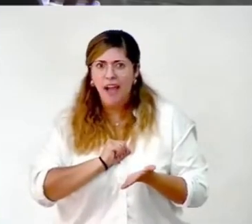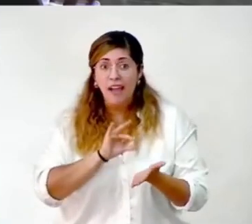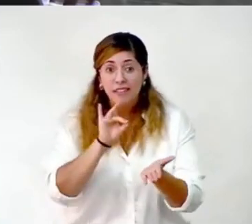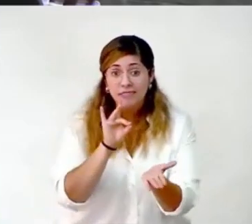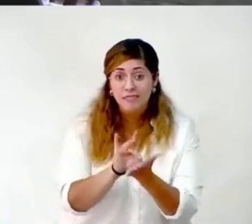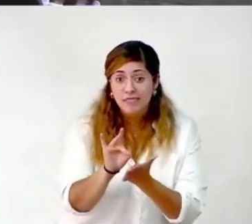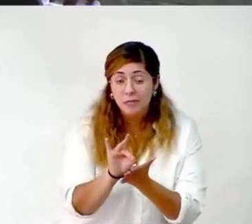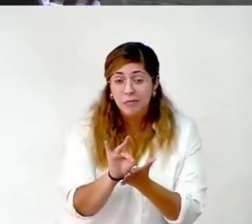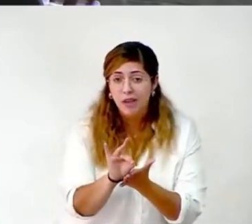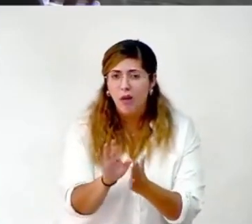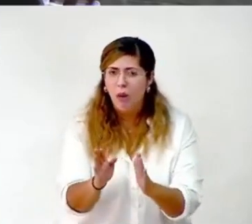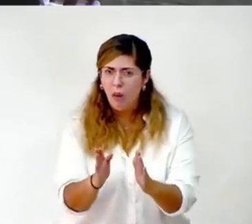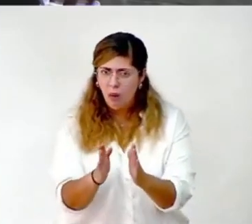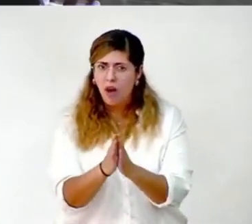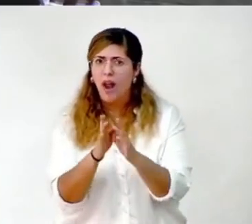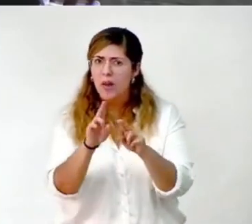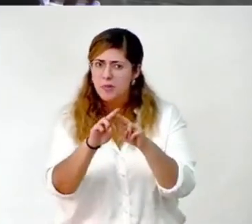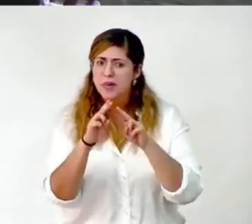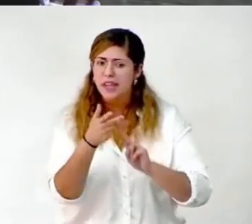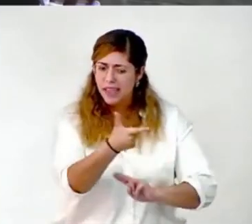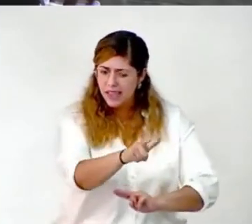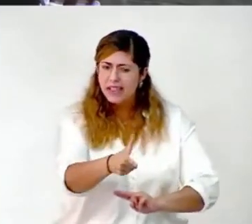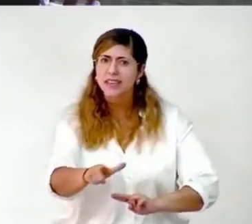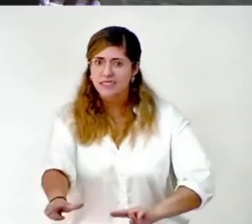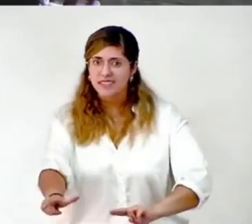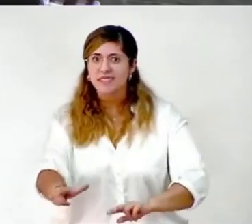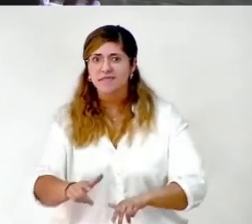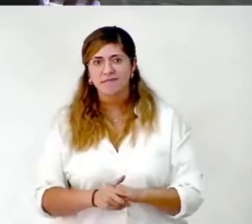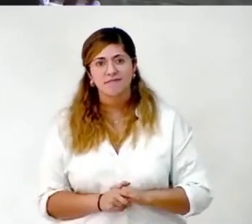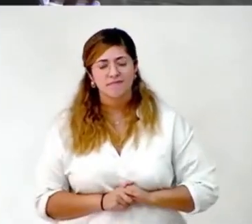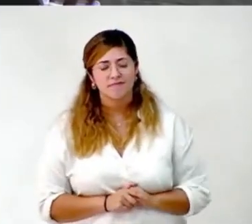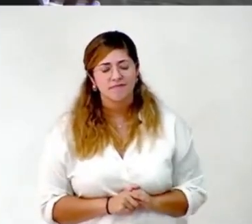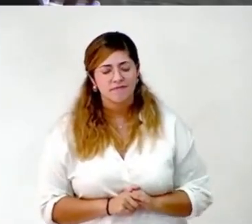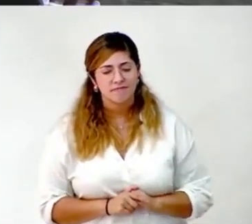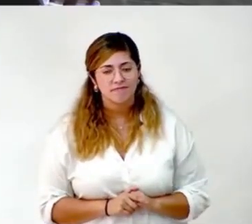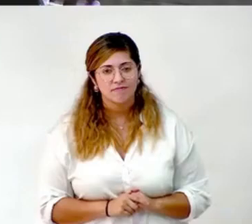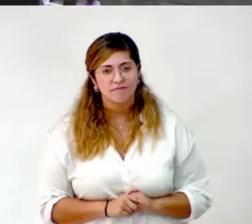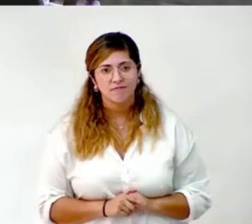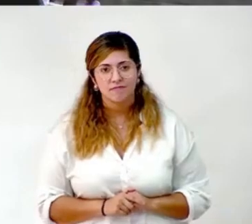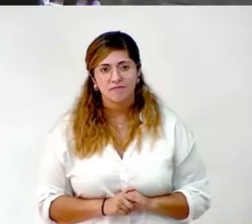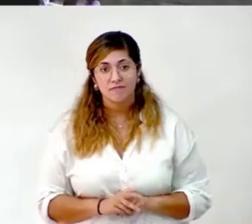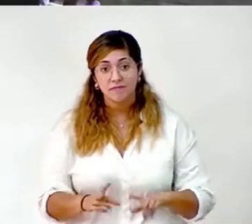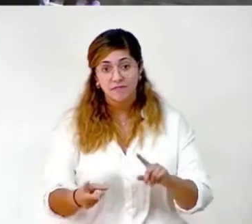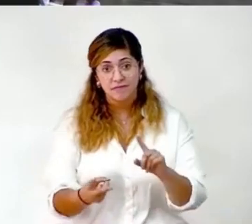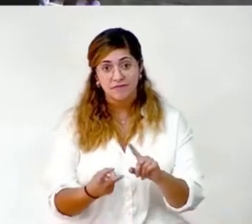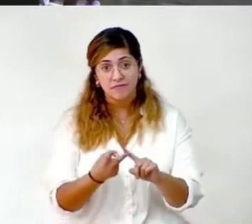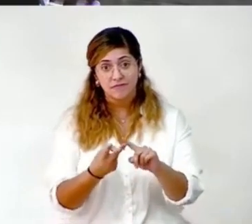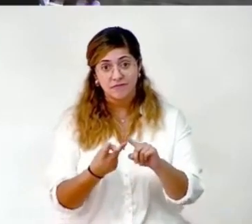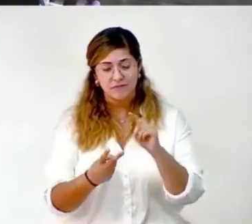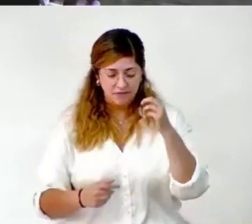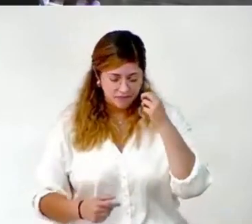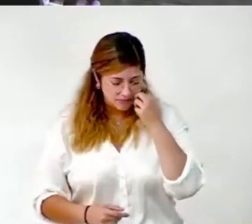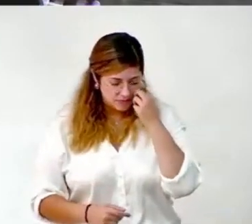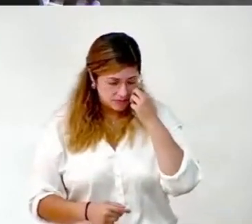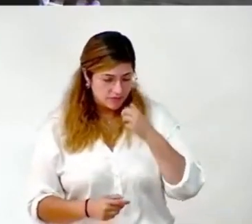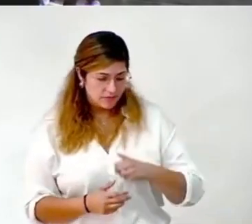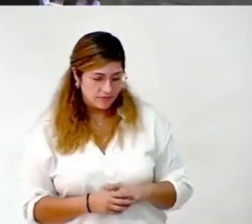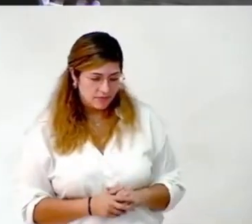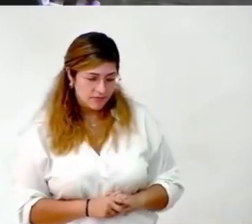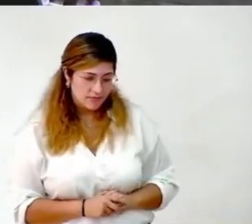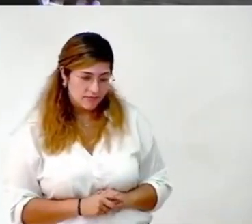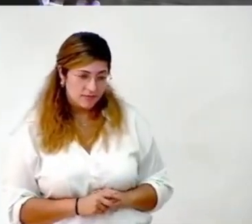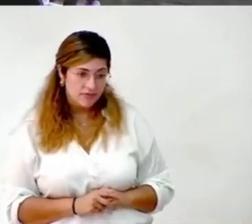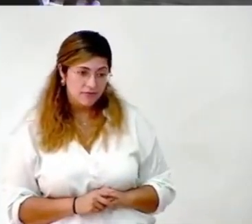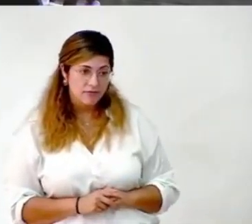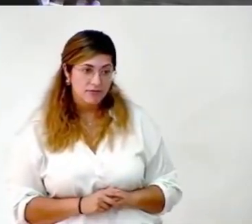baseado no próprio ser de Deus. Segundo argumento. O segundo argumento de